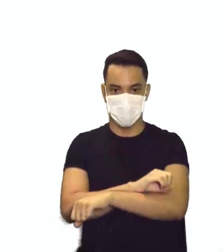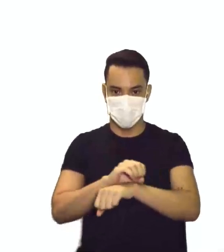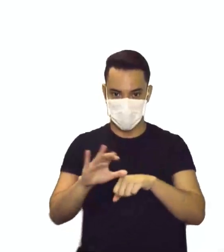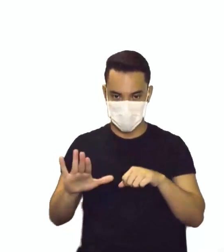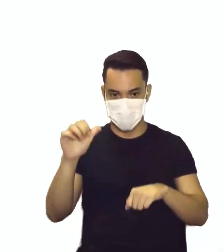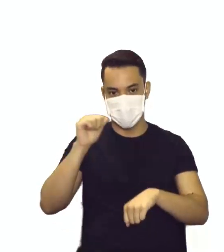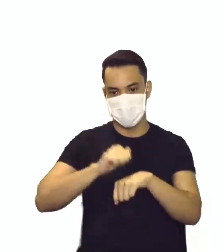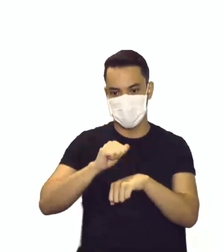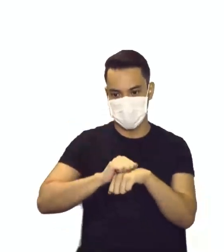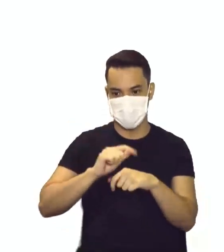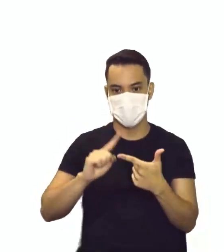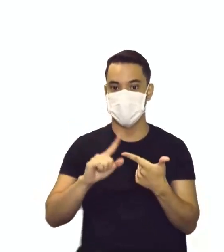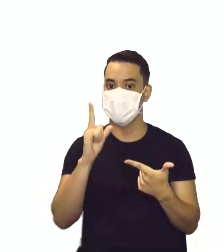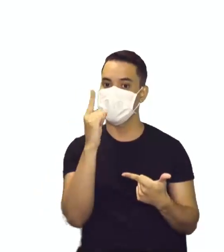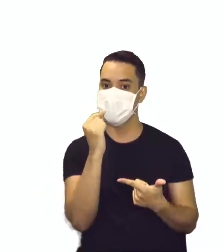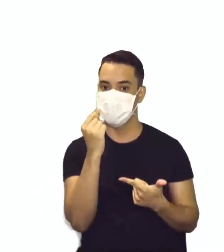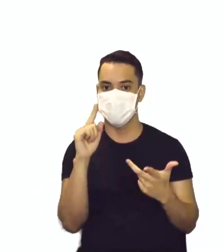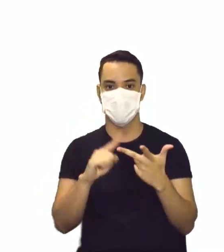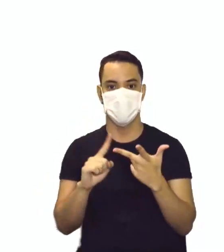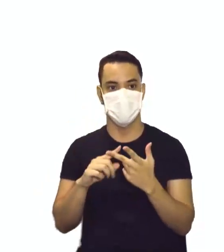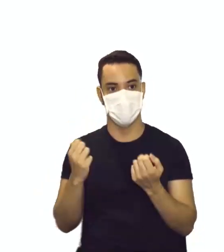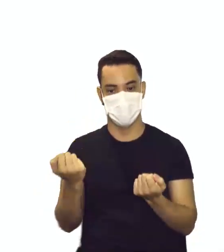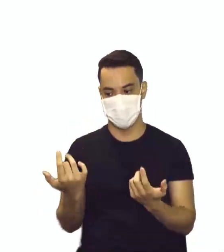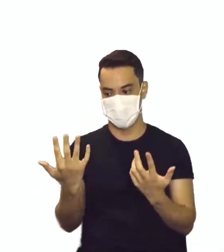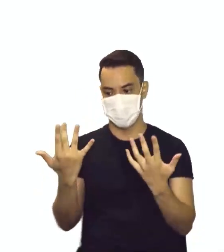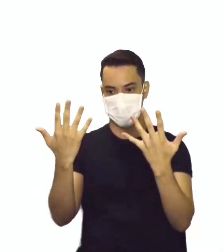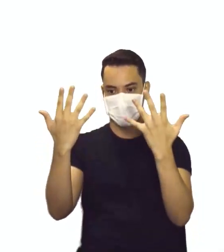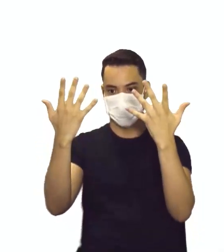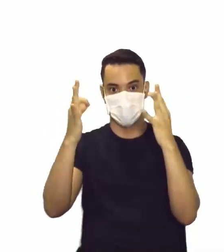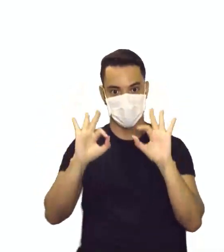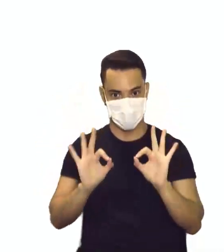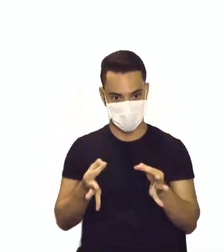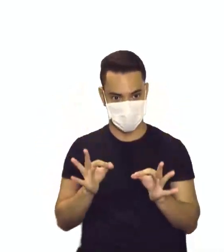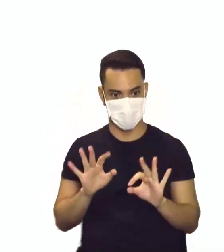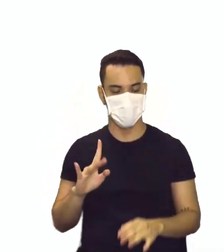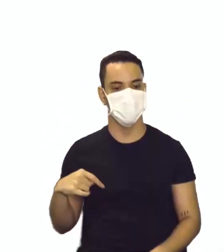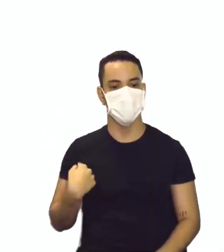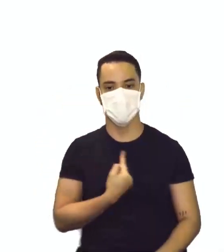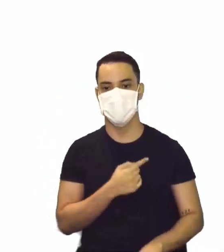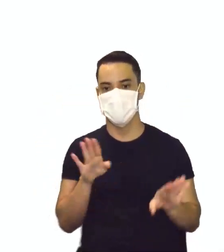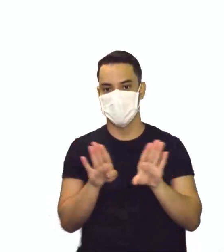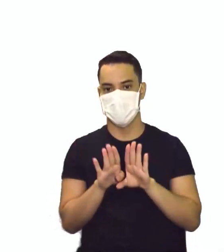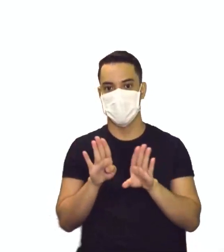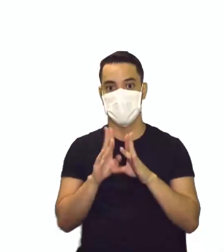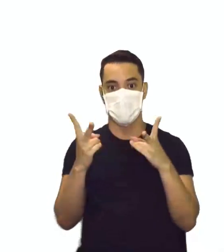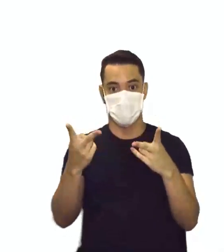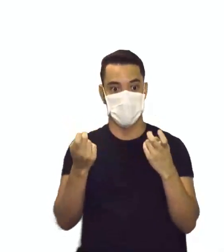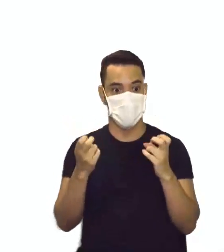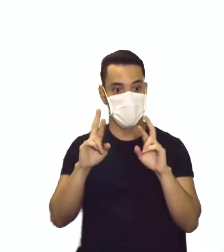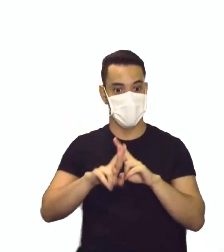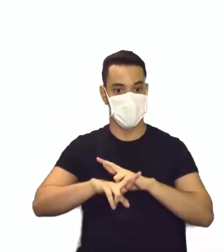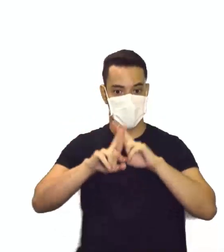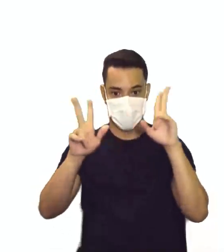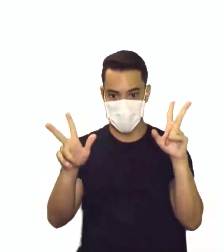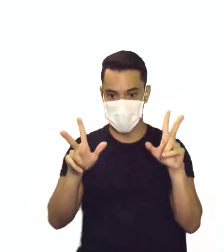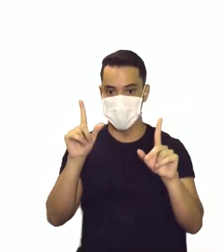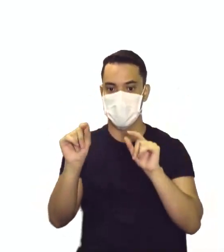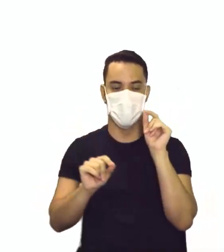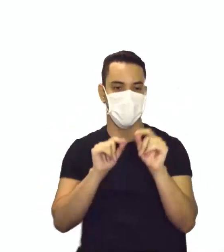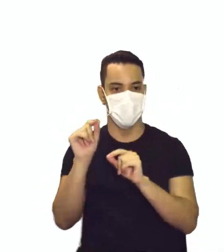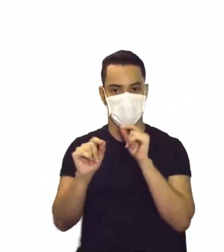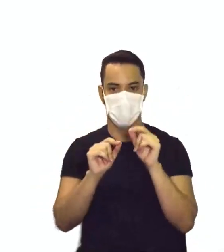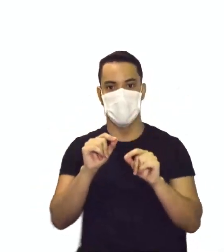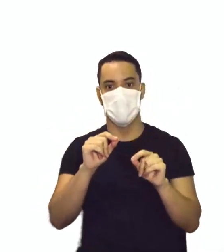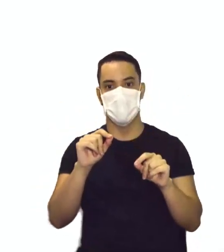sólidos, líquidos e gasosos, certo? E nós vimos que a diferença está em questão de estado